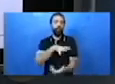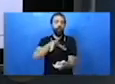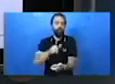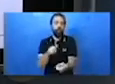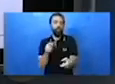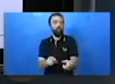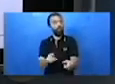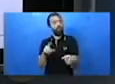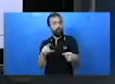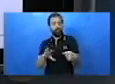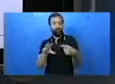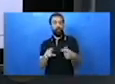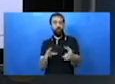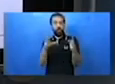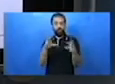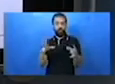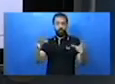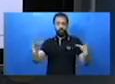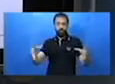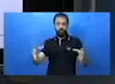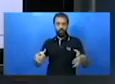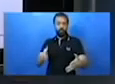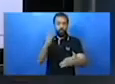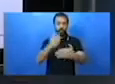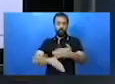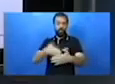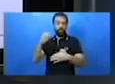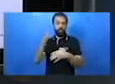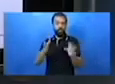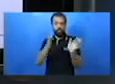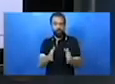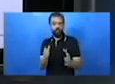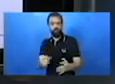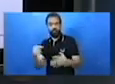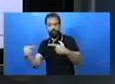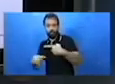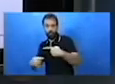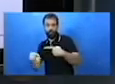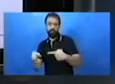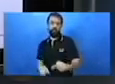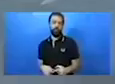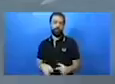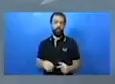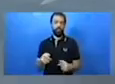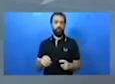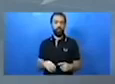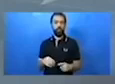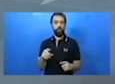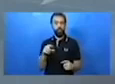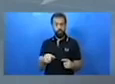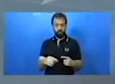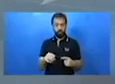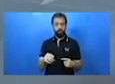referência, eu pego o meu todo, no caso aqui o 24, divido pelo de baixo, pelo denominador. O